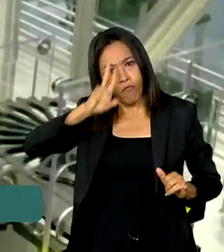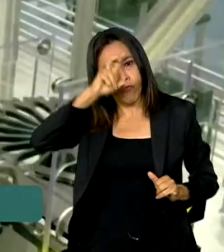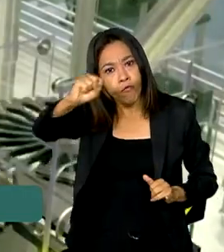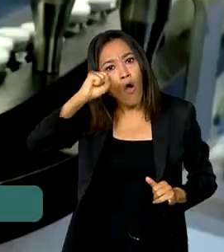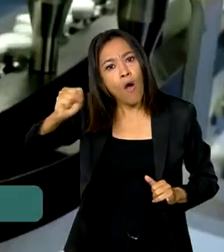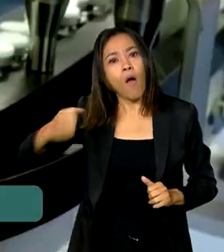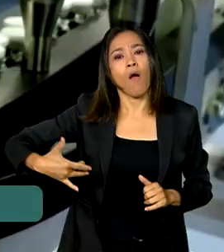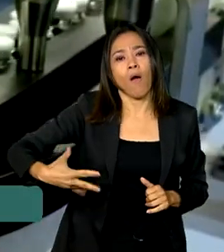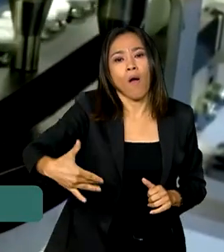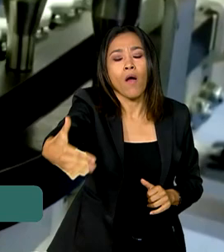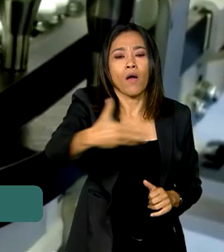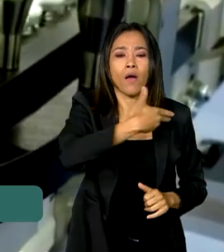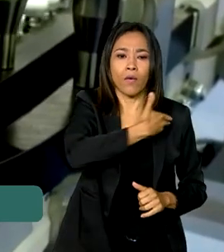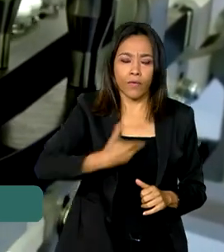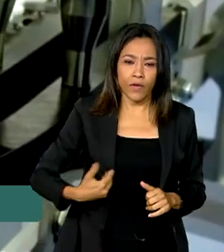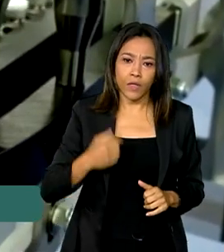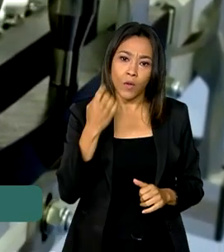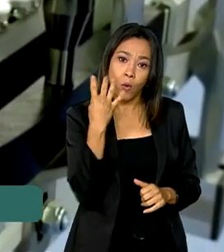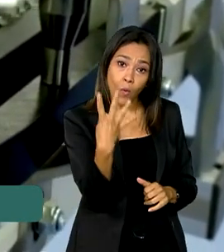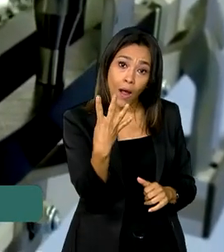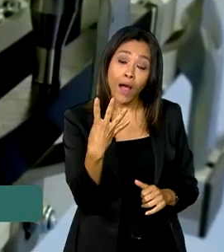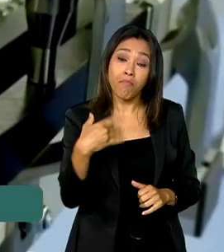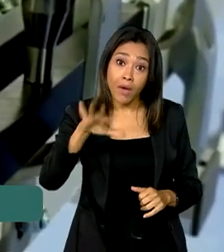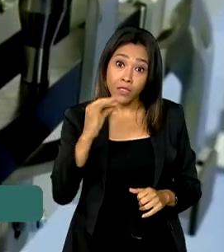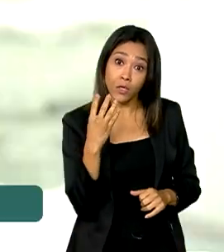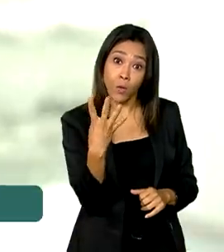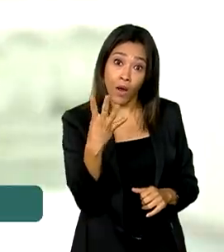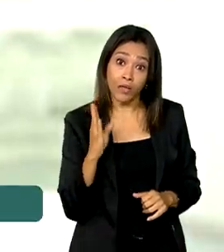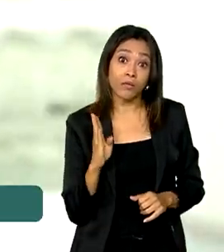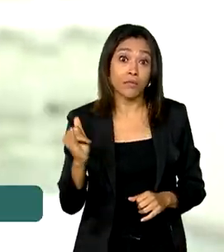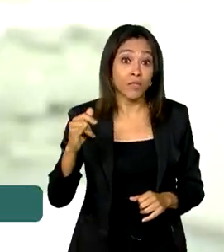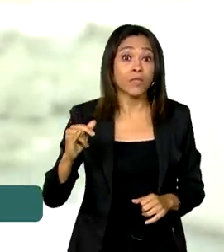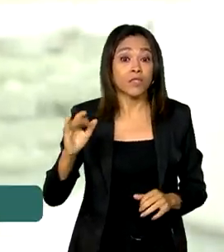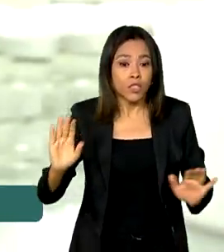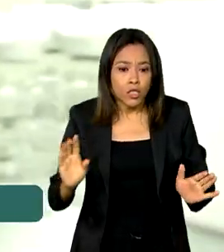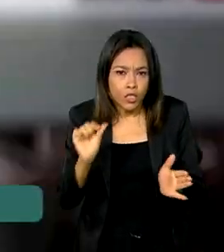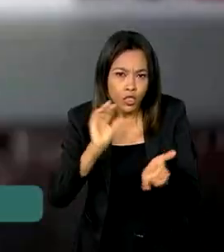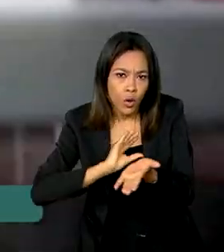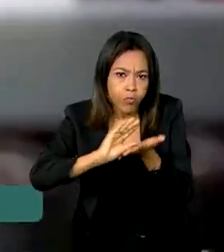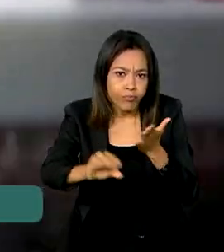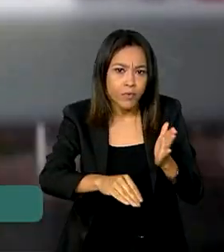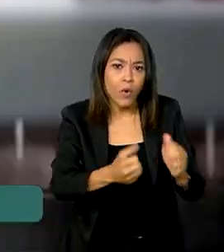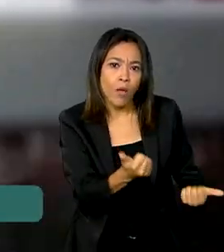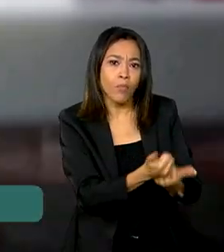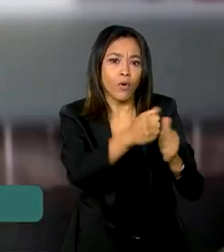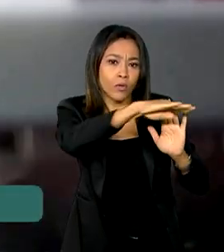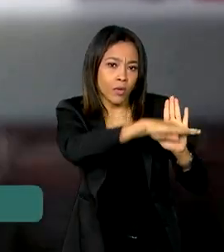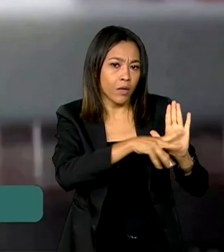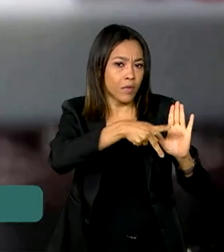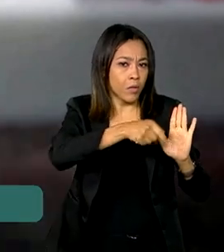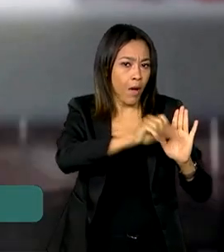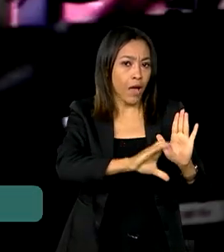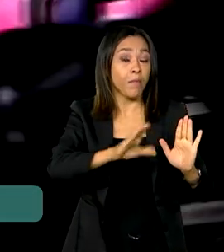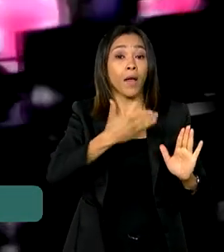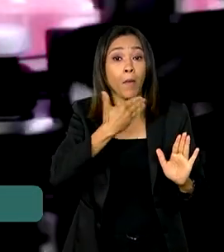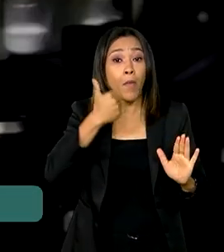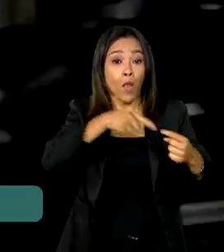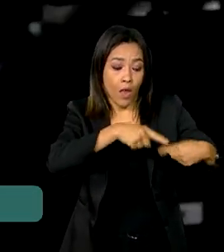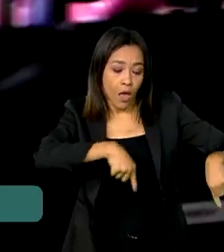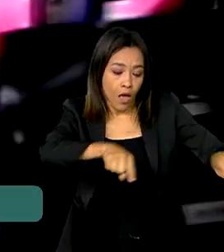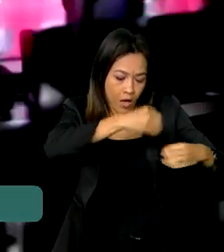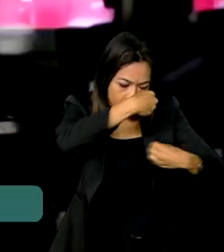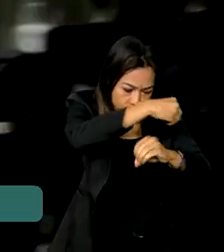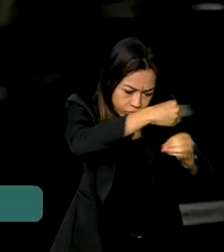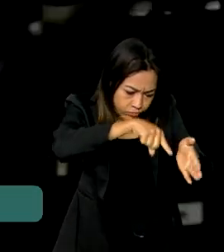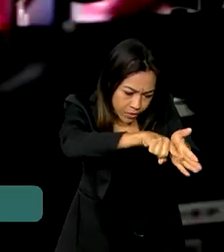destinou 4,2 bilhões do novo Programa de Aceleração do Crescimento, o PAC, para modernizar laboratórios públicos